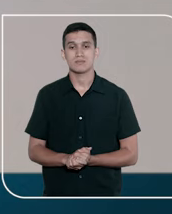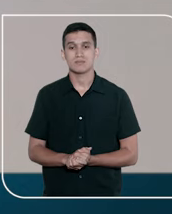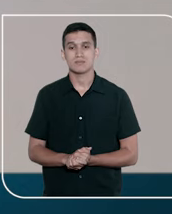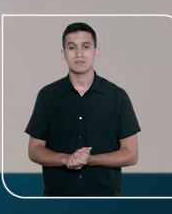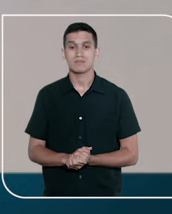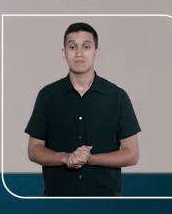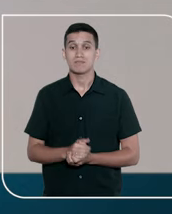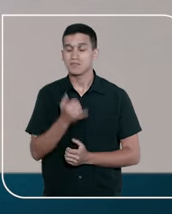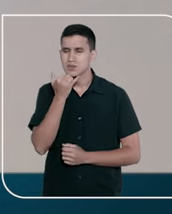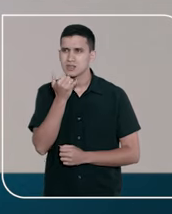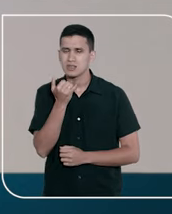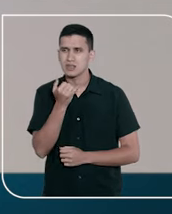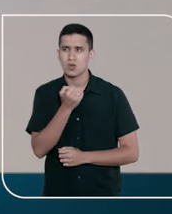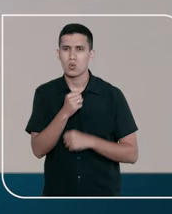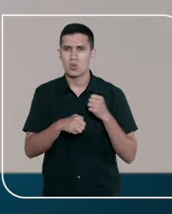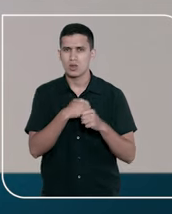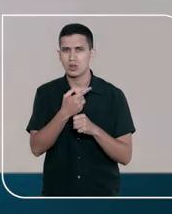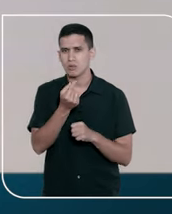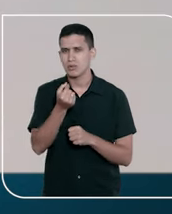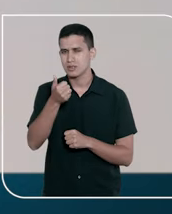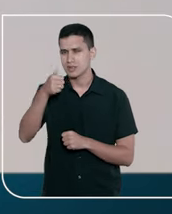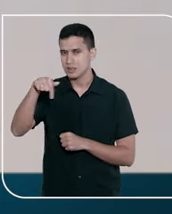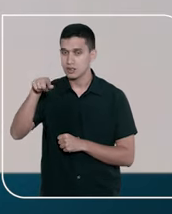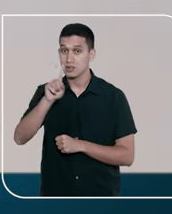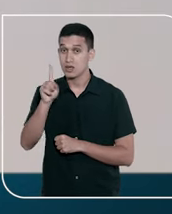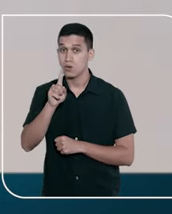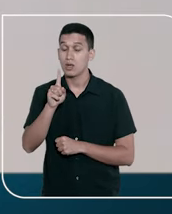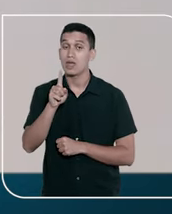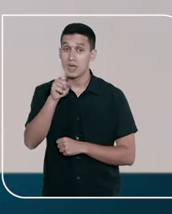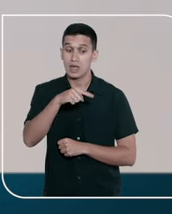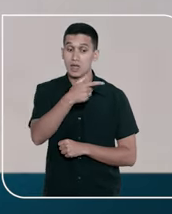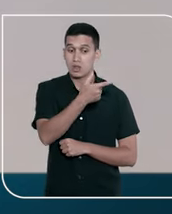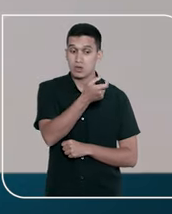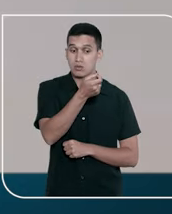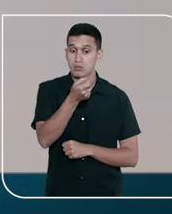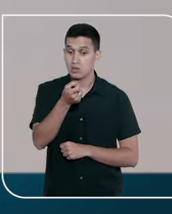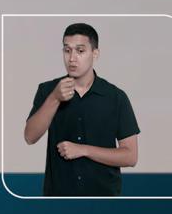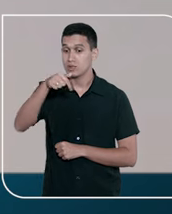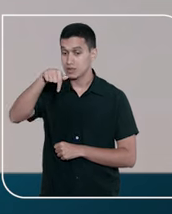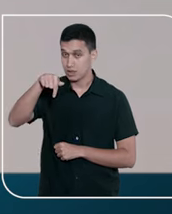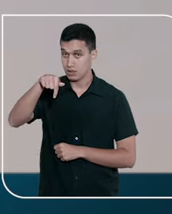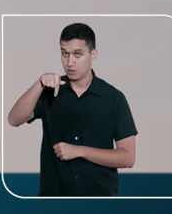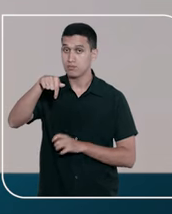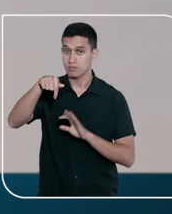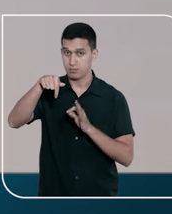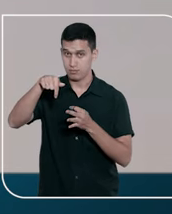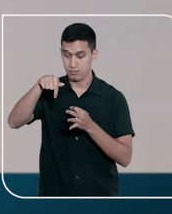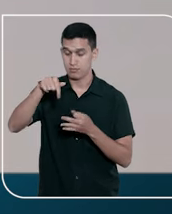Perdão, não é 2017, eu me confundi, é 2005 e 2007, não 2017, 2005 e 2007.